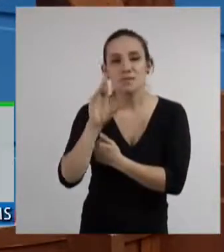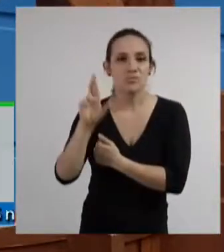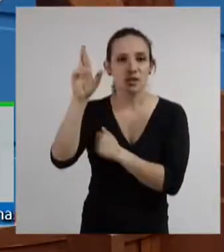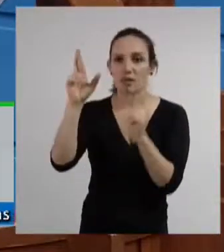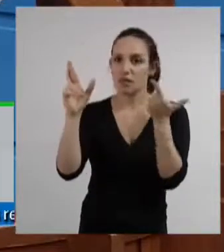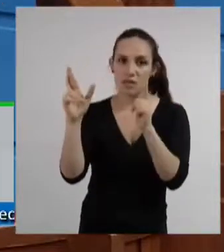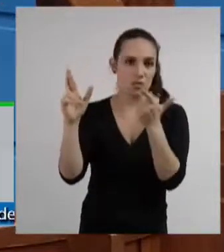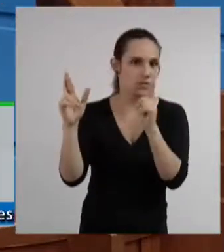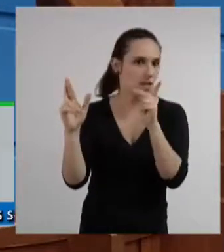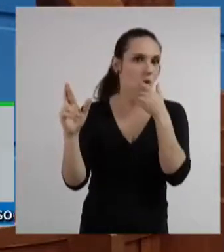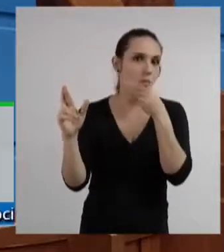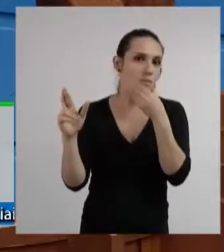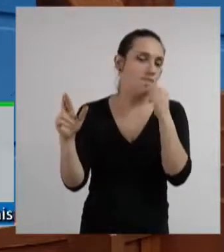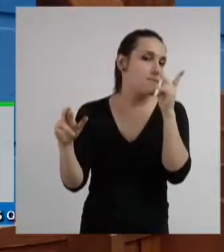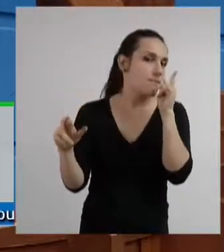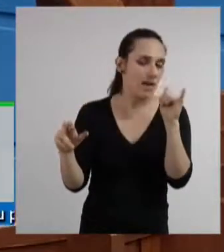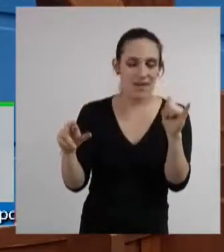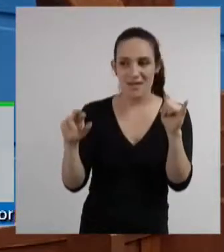pequenas, elas